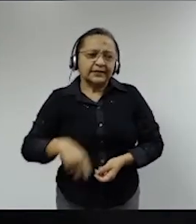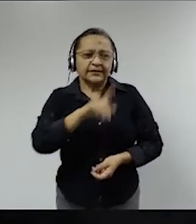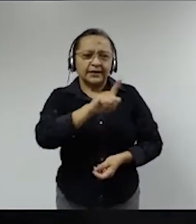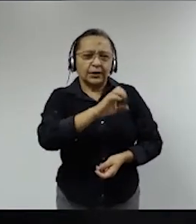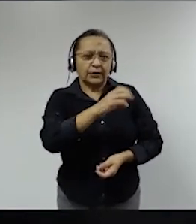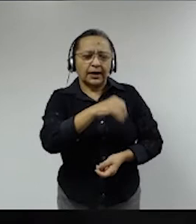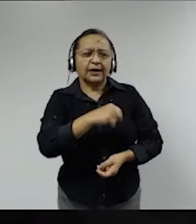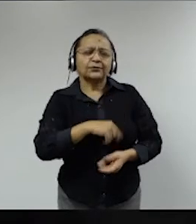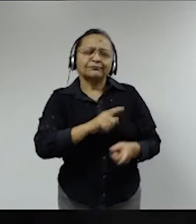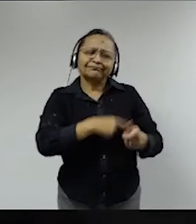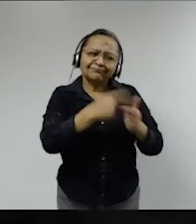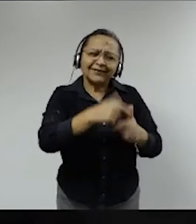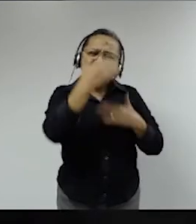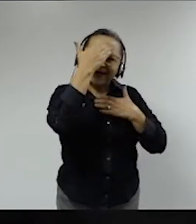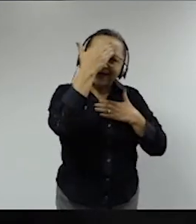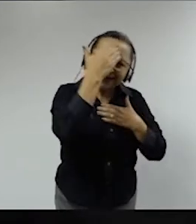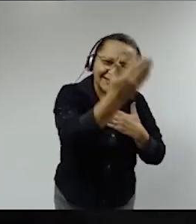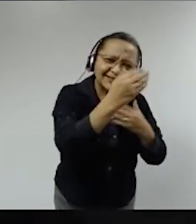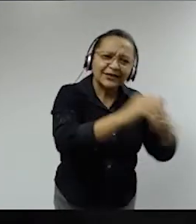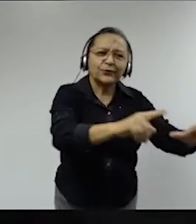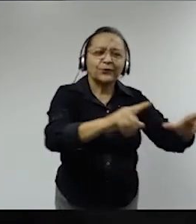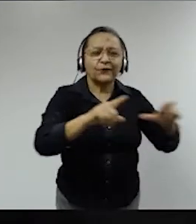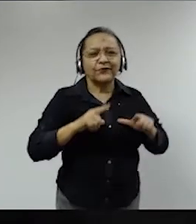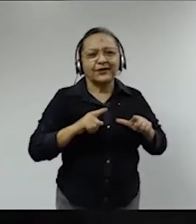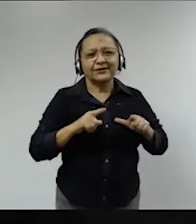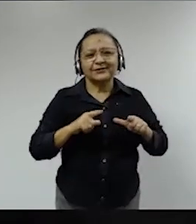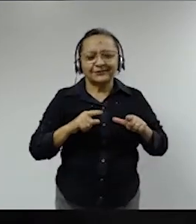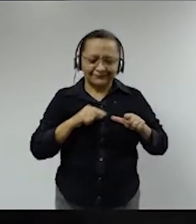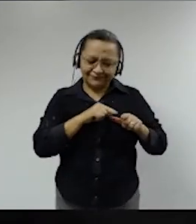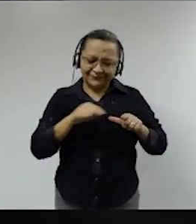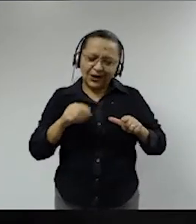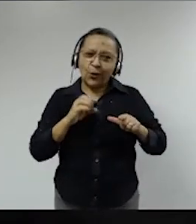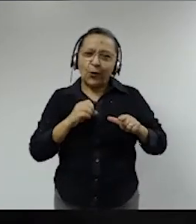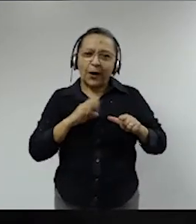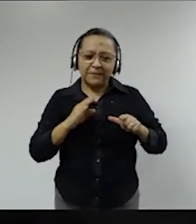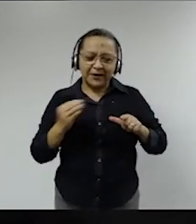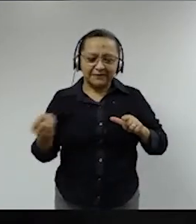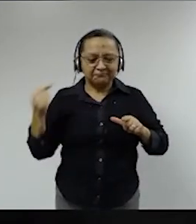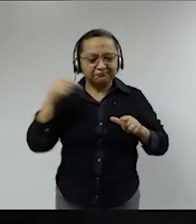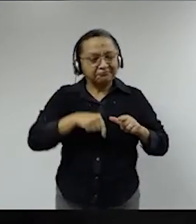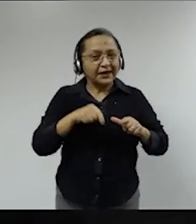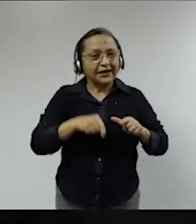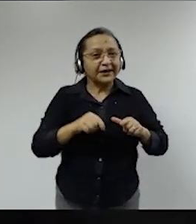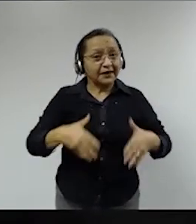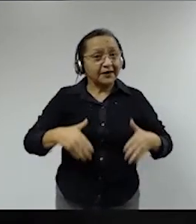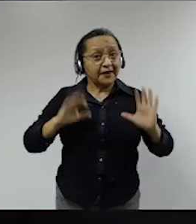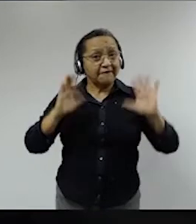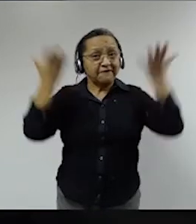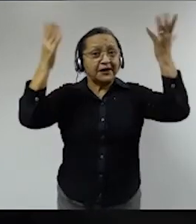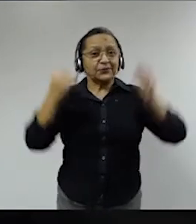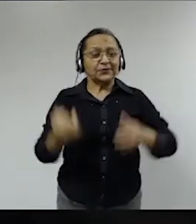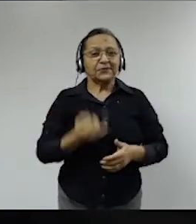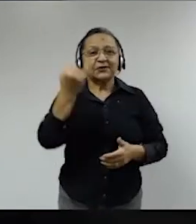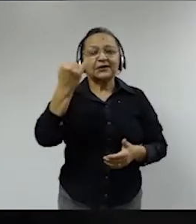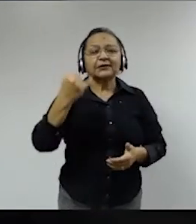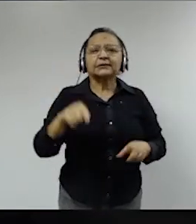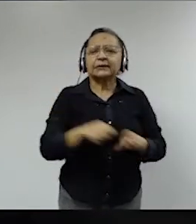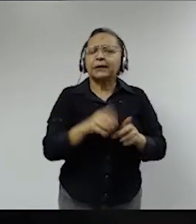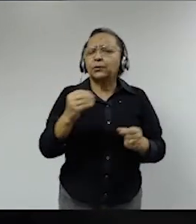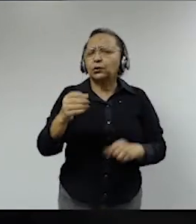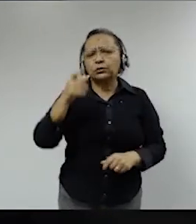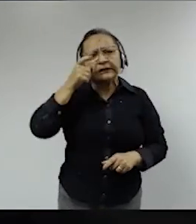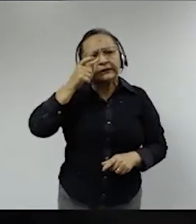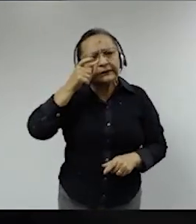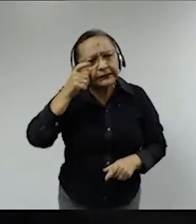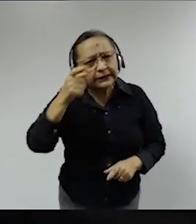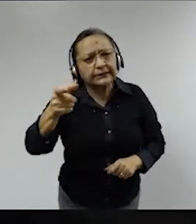o convite da OAB para participar desse evento. O evento é importantíssimo, interessantíssimo.